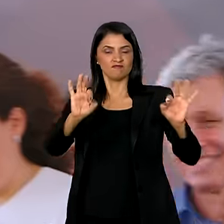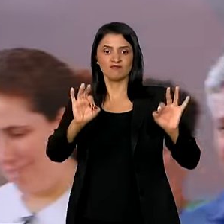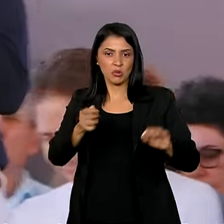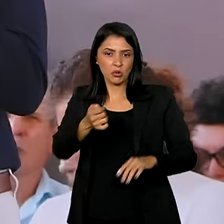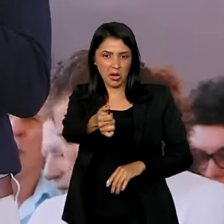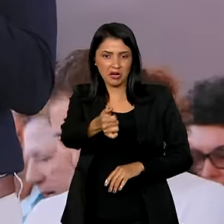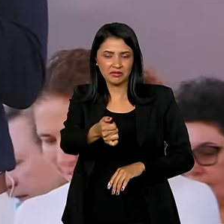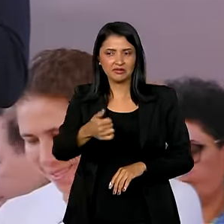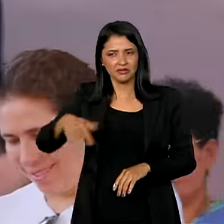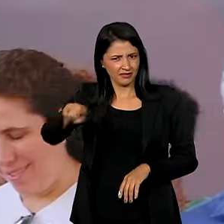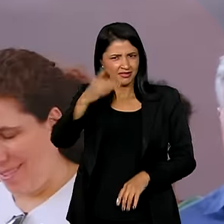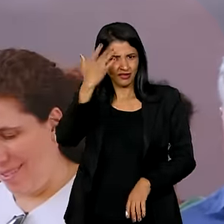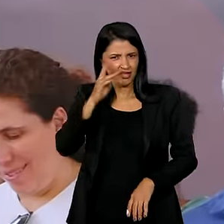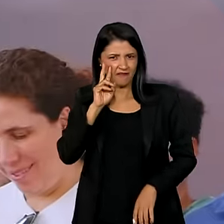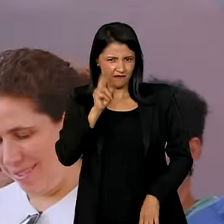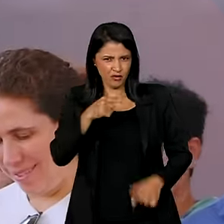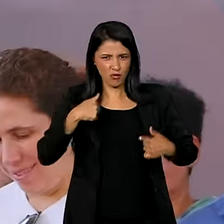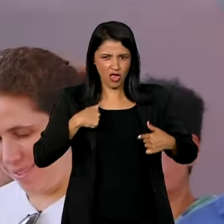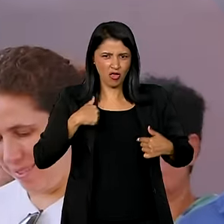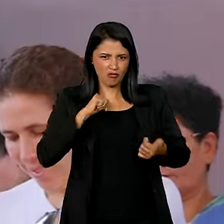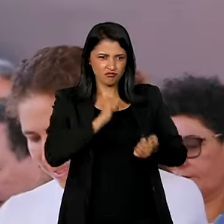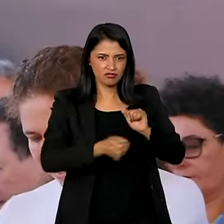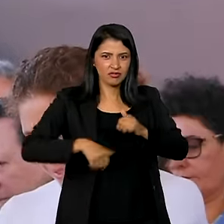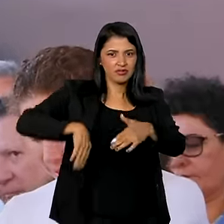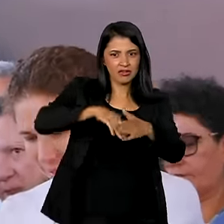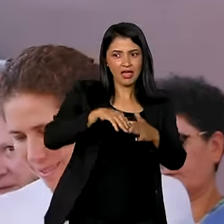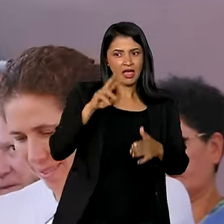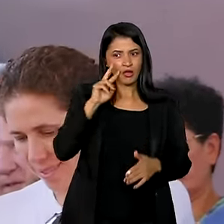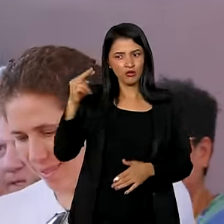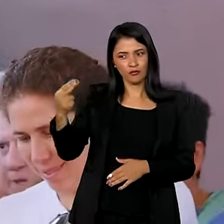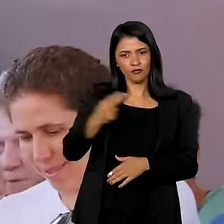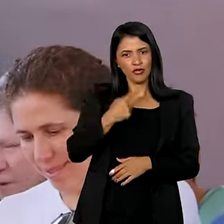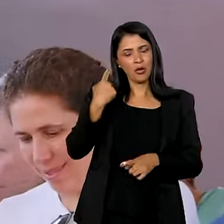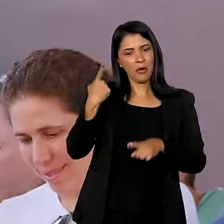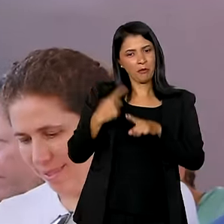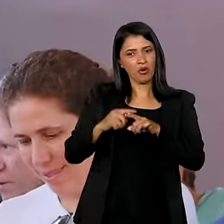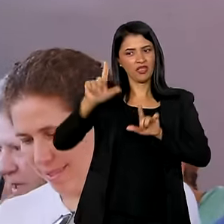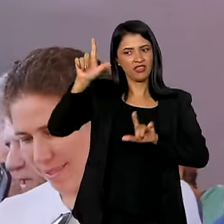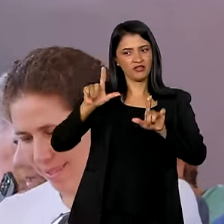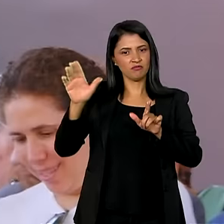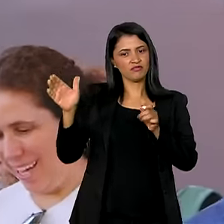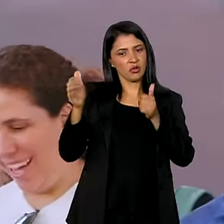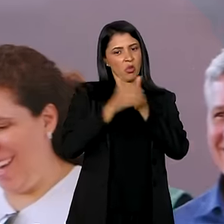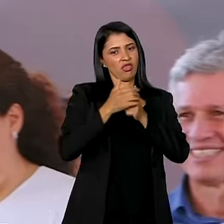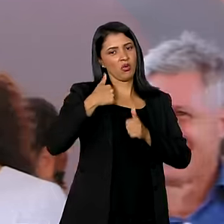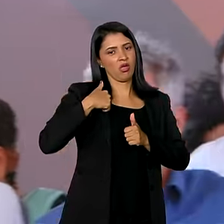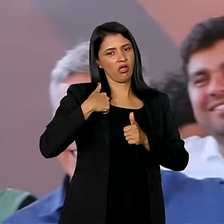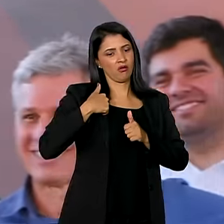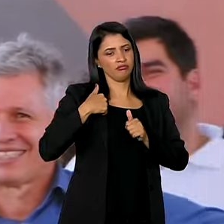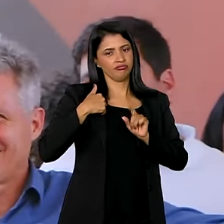Não sei se vocês já viram eu jogar. Se não viram, é porque a imprensa está me escondendo.